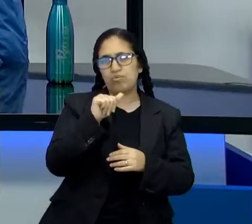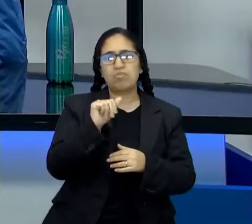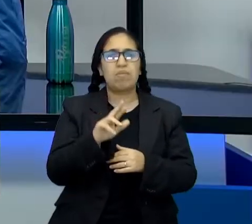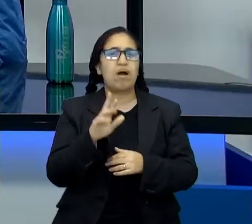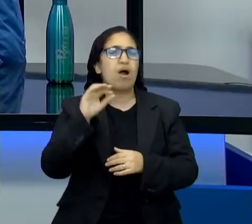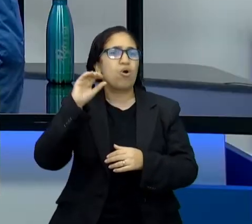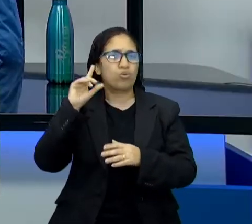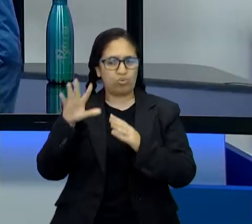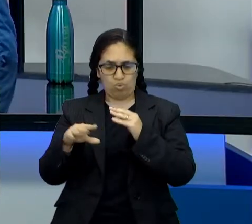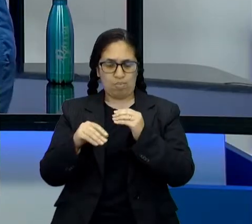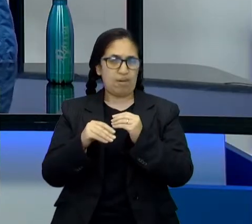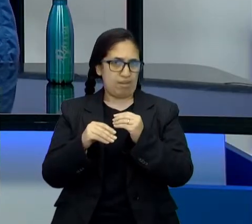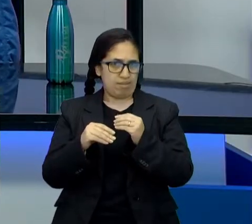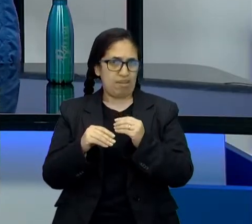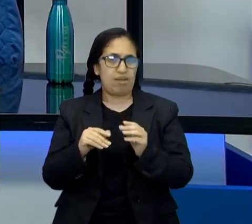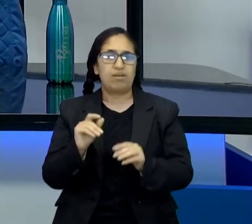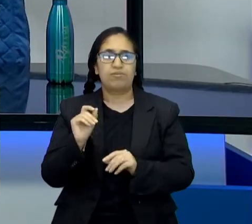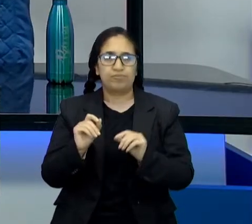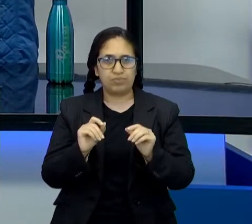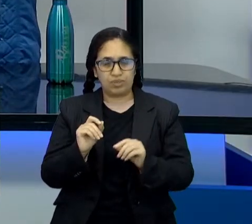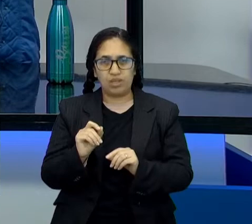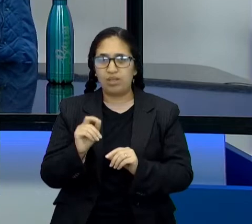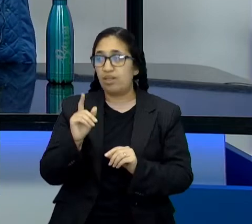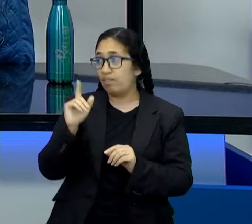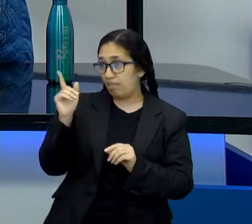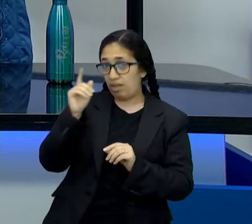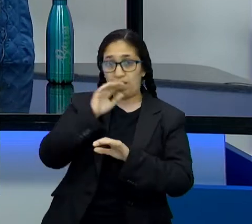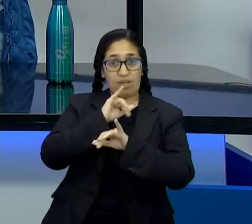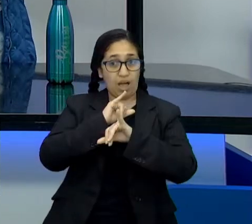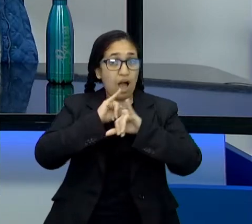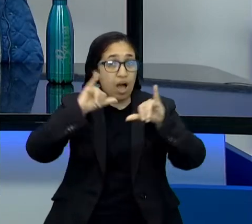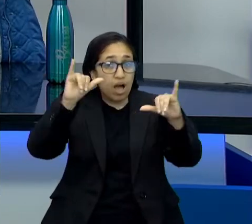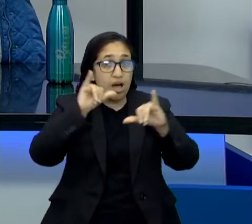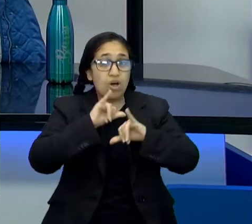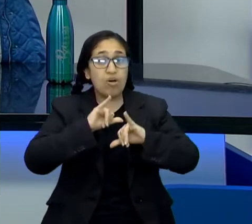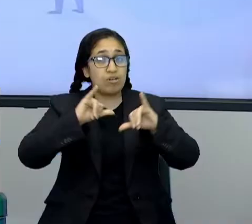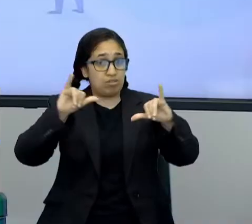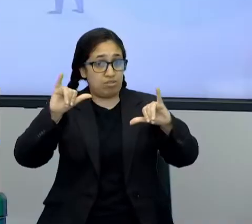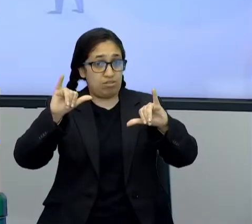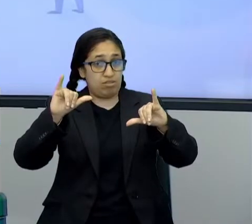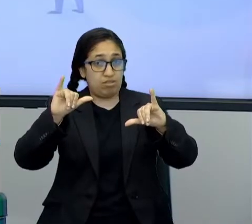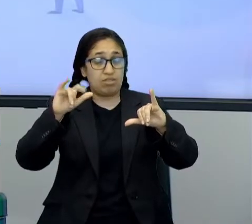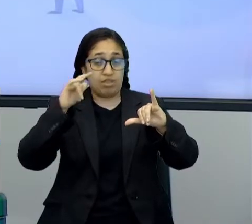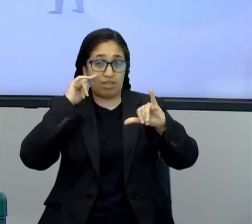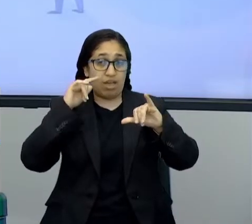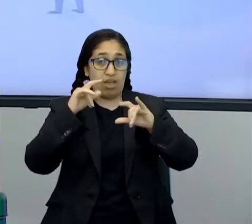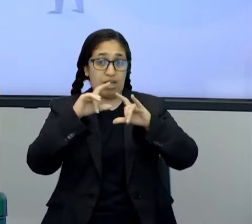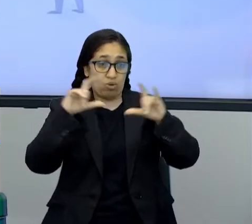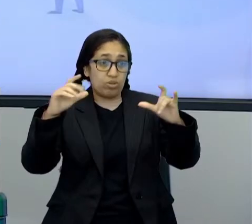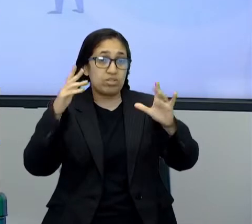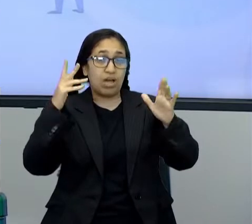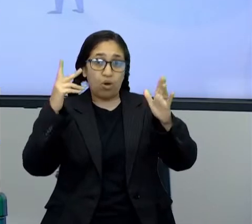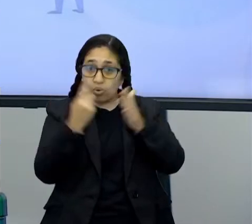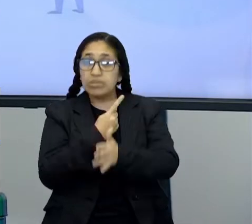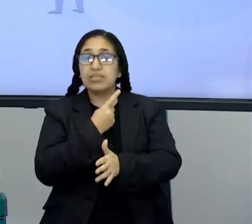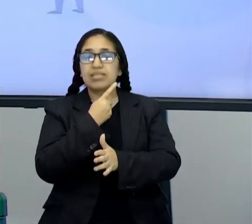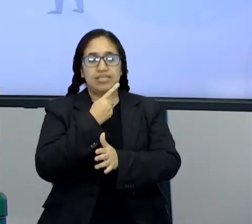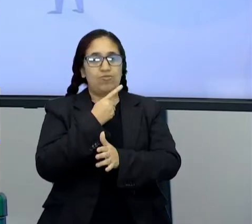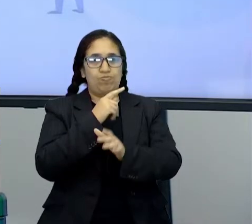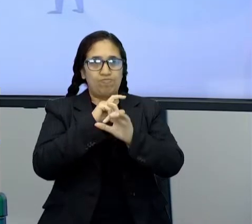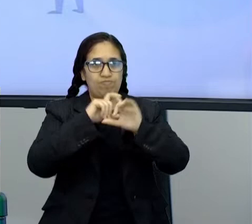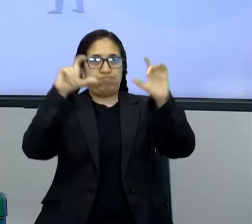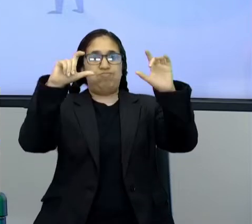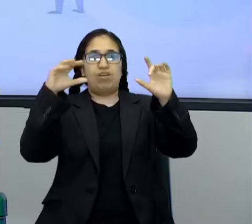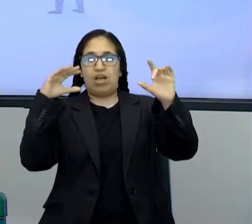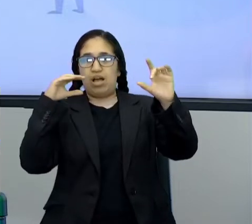se você achar interessante, né? Então, nós temos a notícia, né? Que é aquele fato que é comunicado de forma bem mais